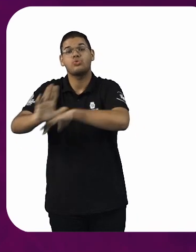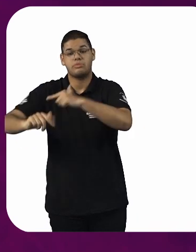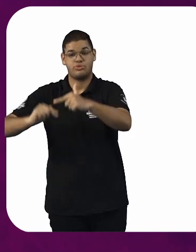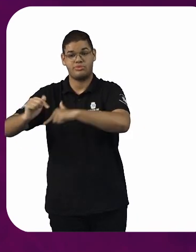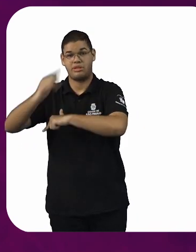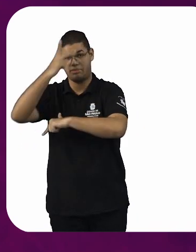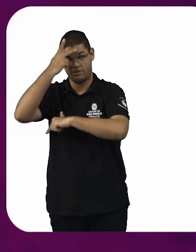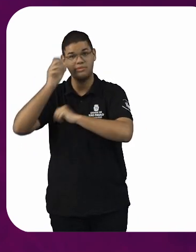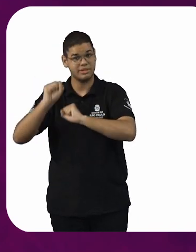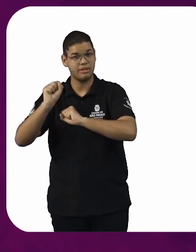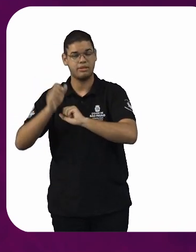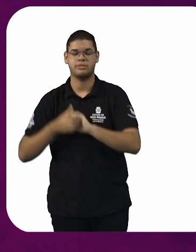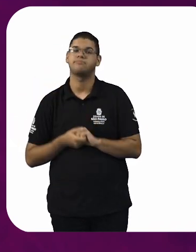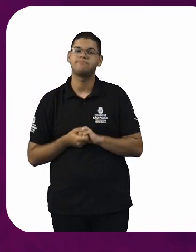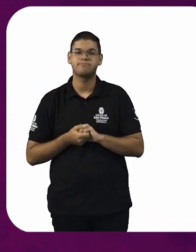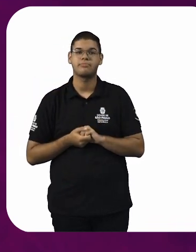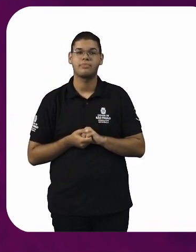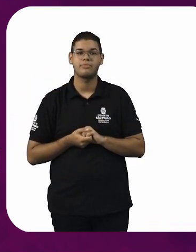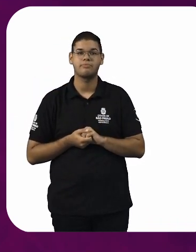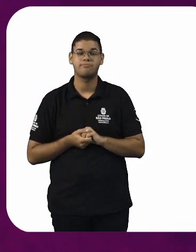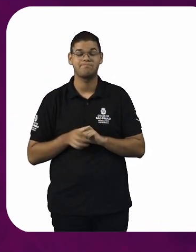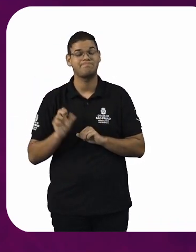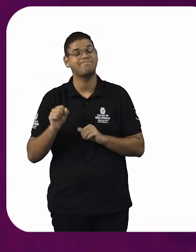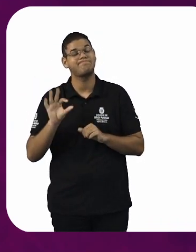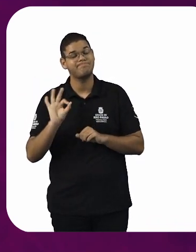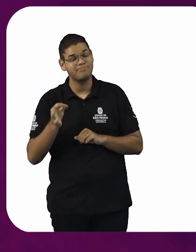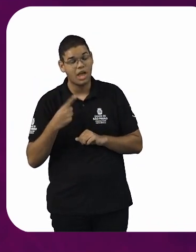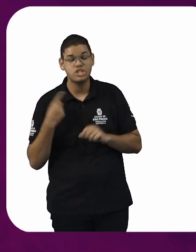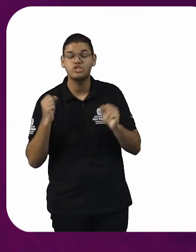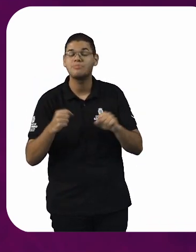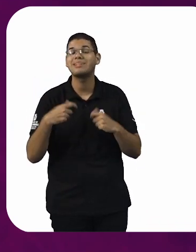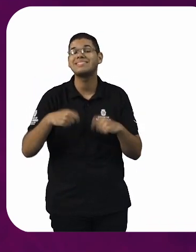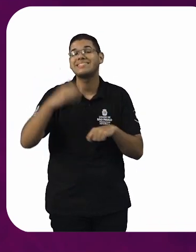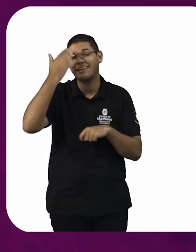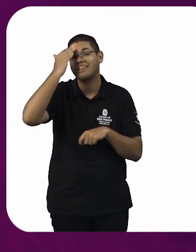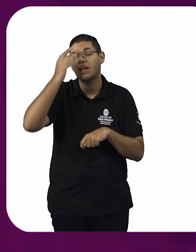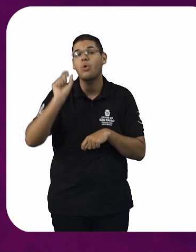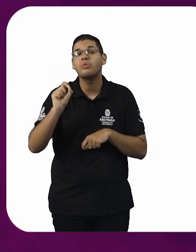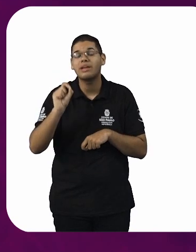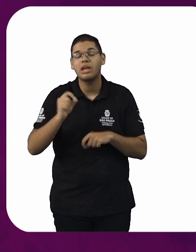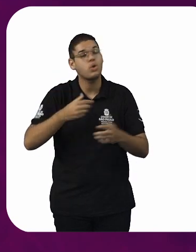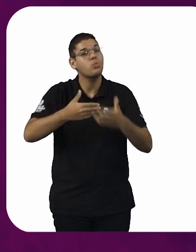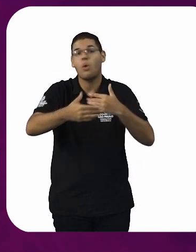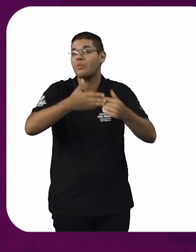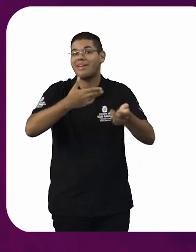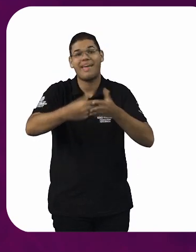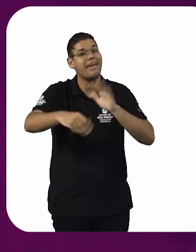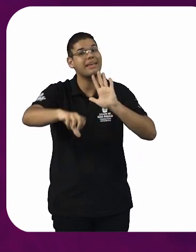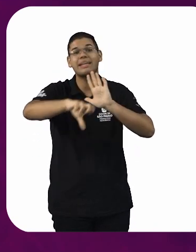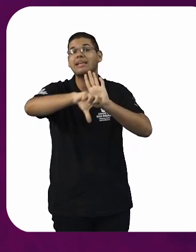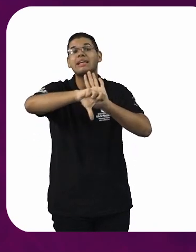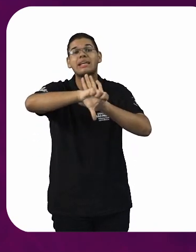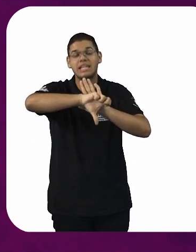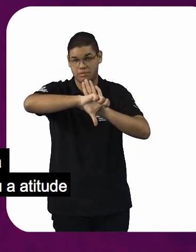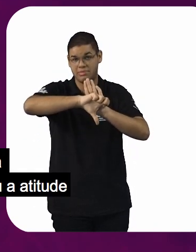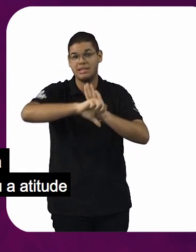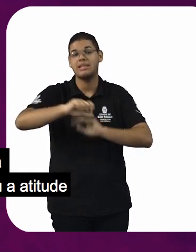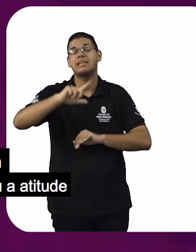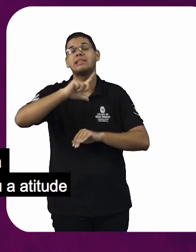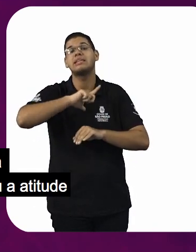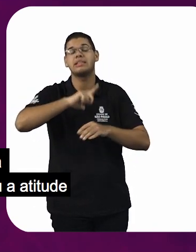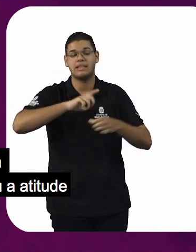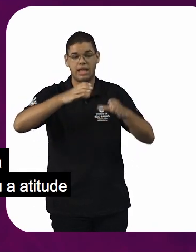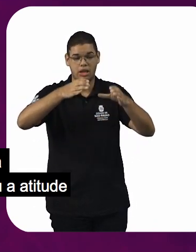que qualquer prática discriminatória, qualquer crime cometido dentro do ambiente de trabalho